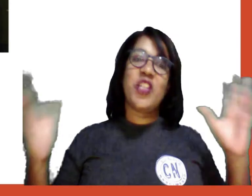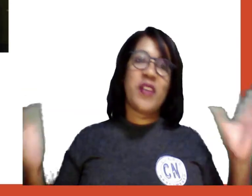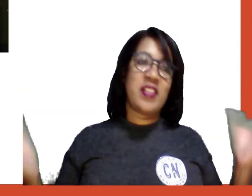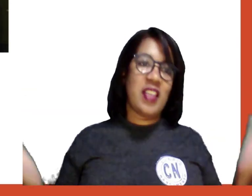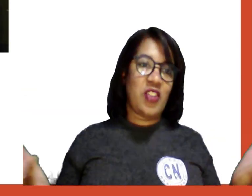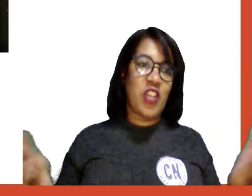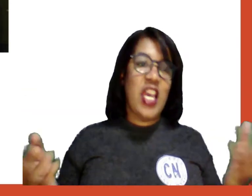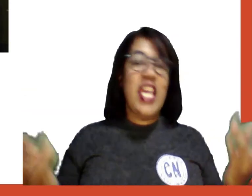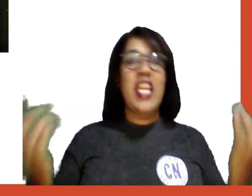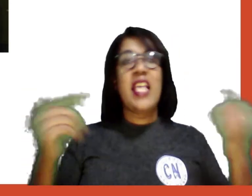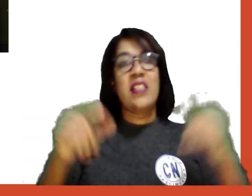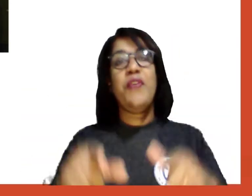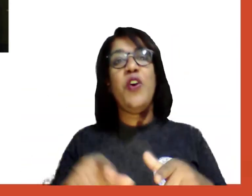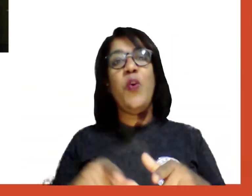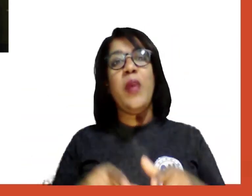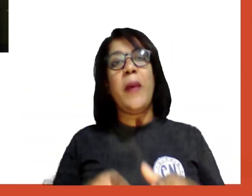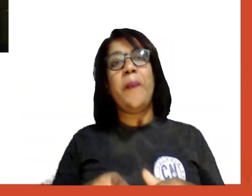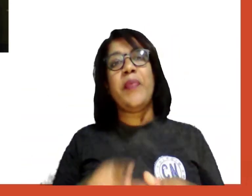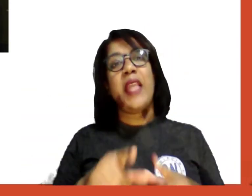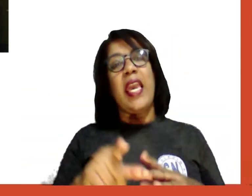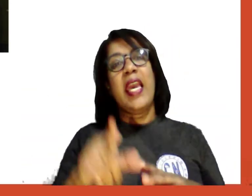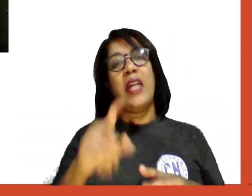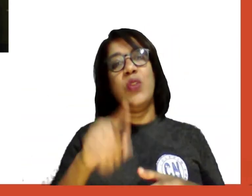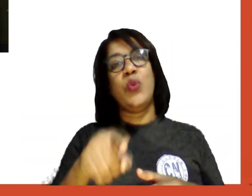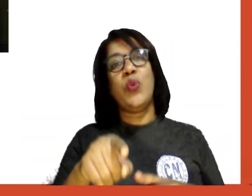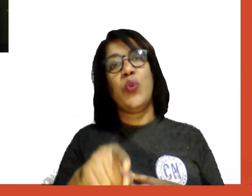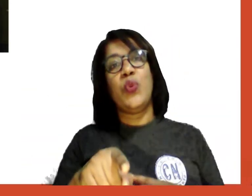elas têm várias facetas. E nesse filme